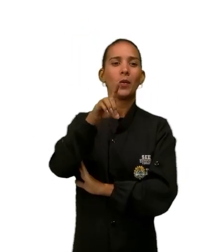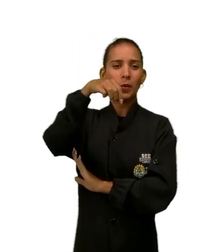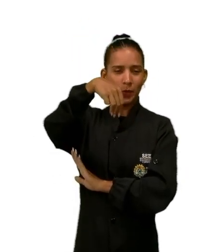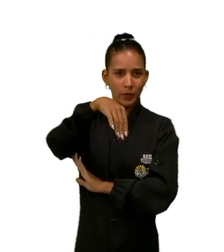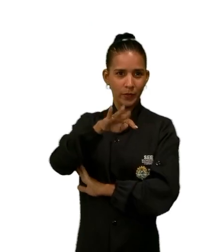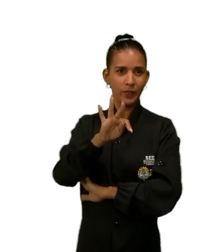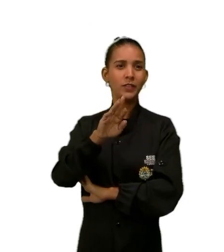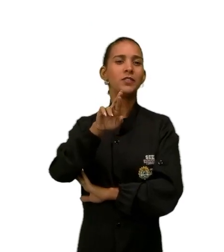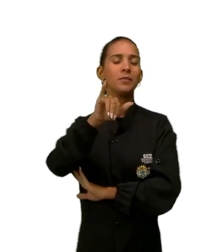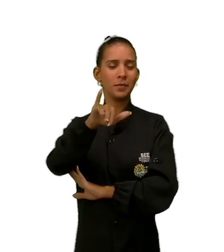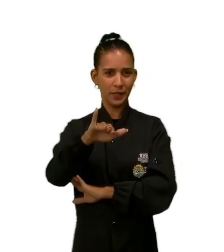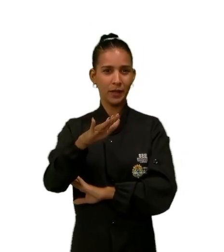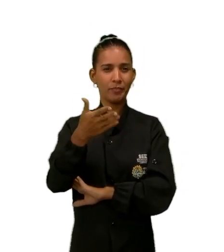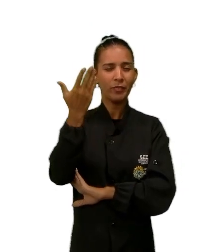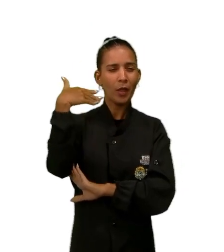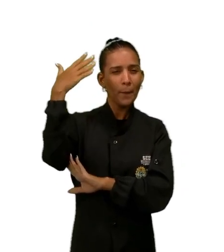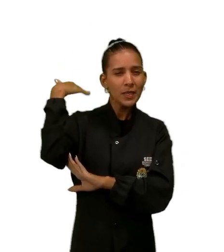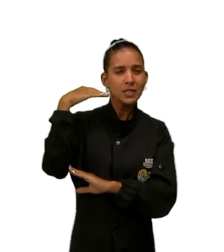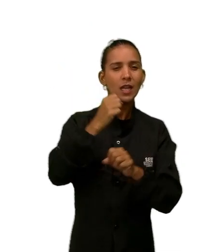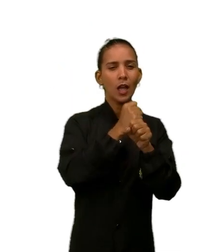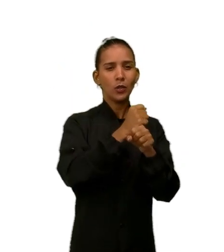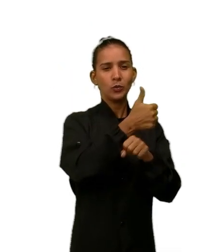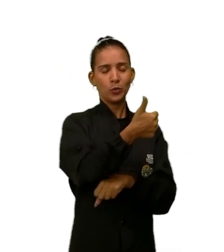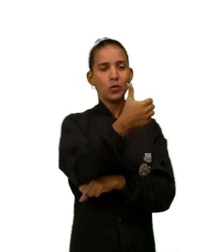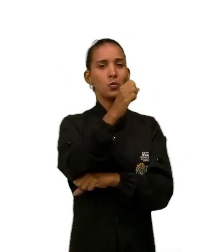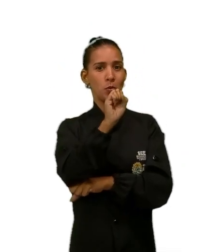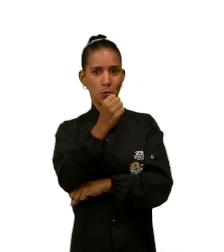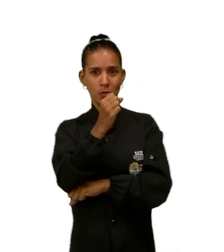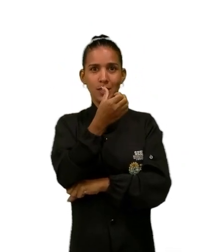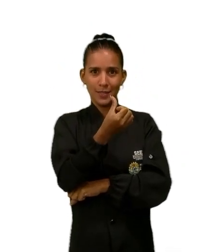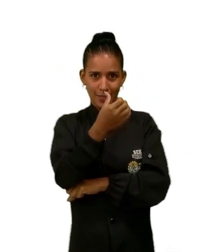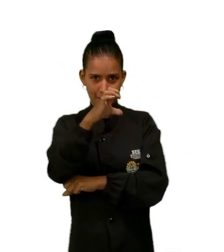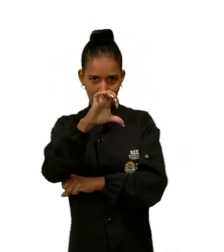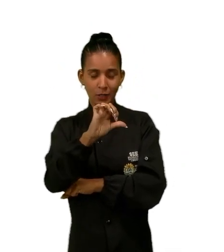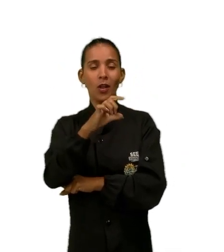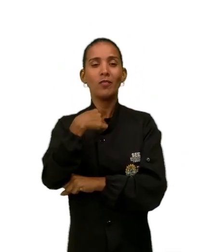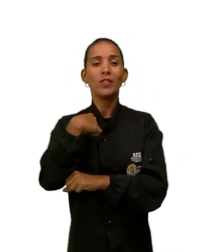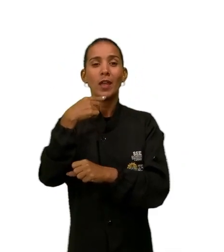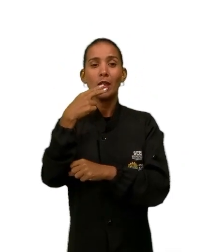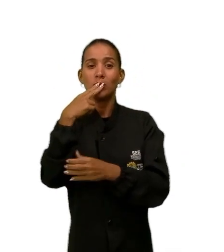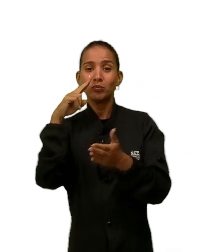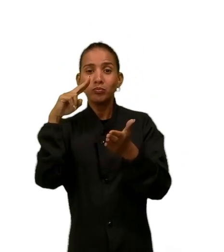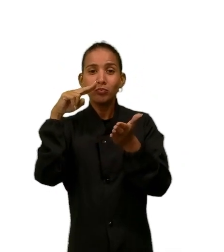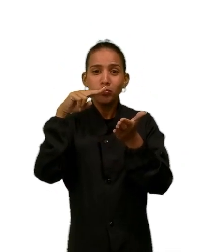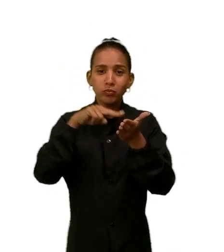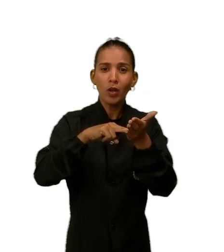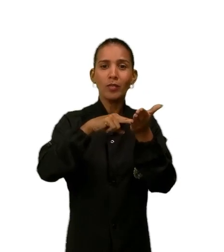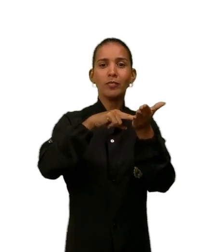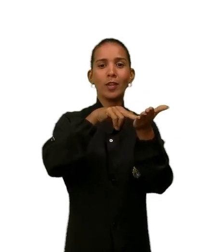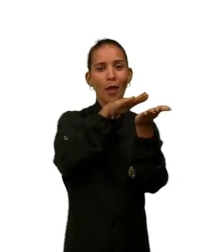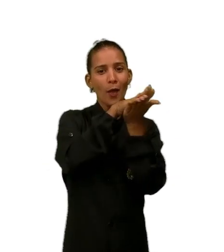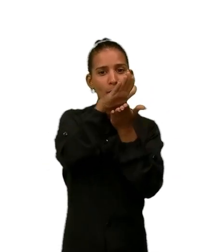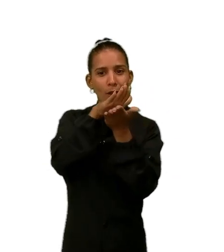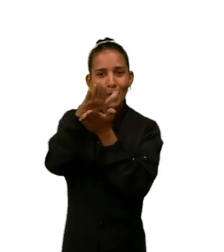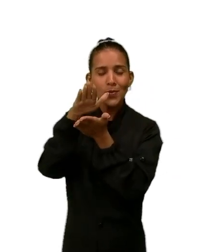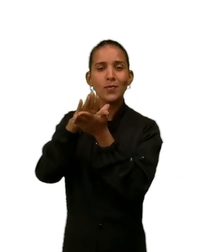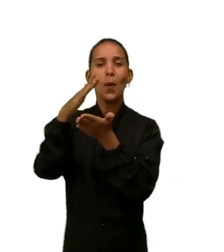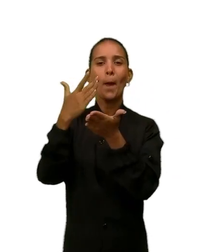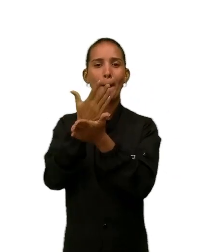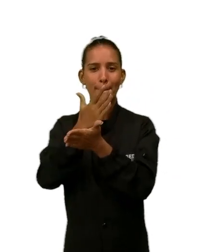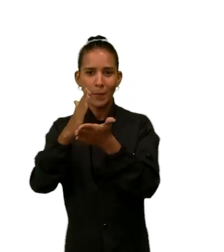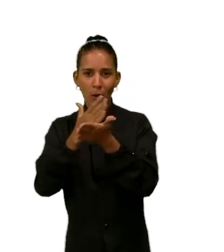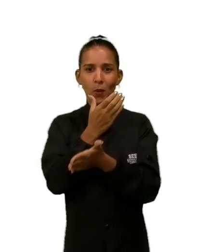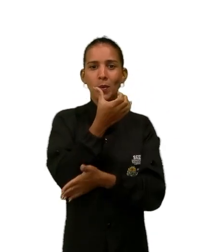Mendeleev. Lá em 1869, ele pegou uma carta para todos os elementos conhecidos até então, naquela época, que